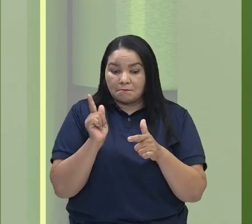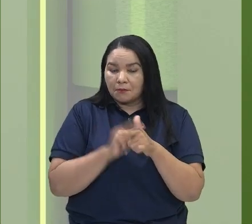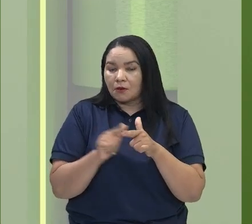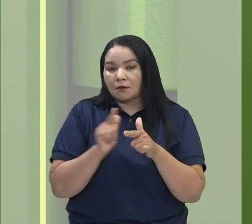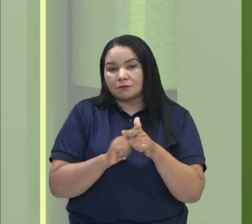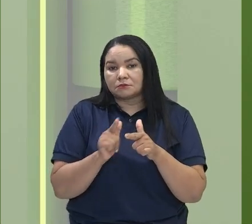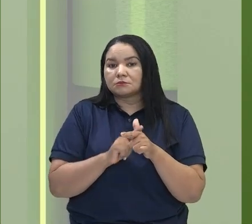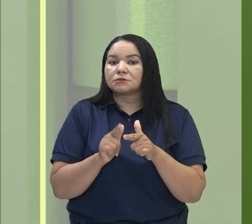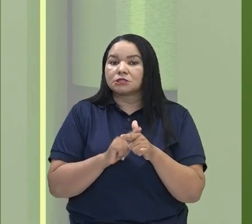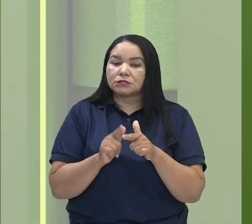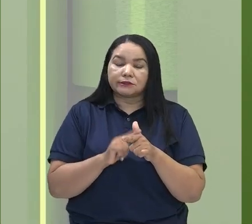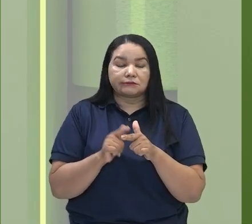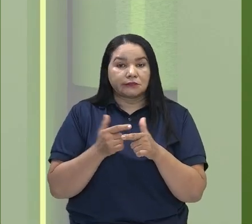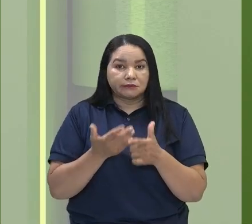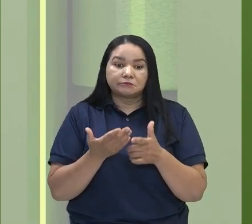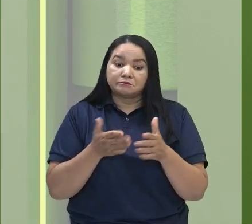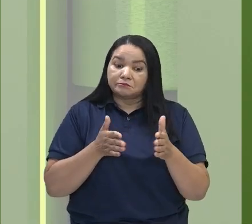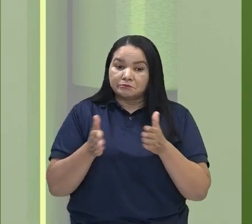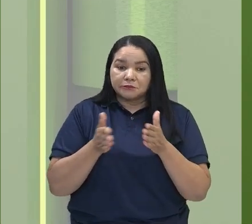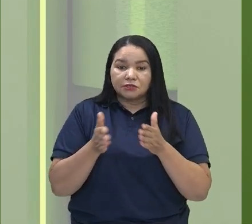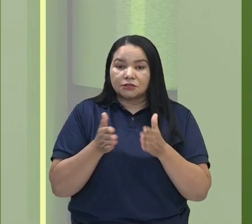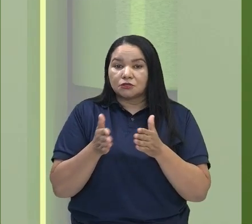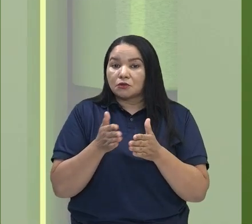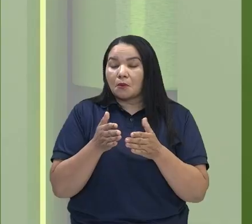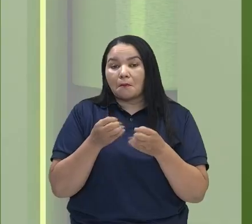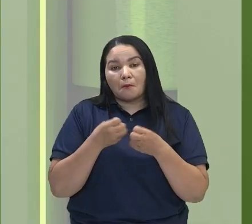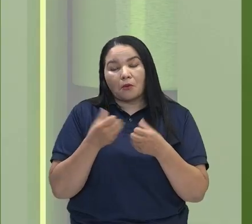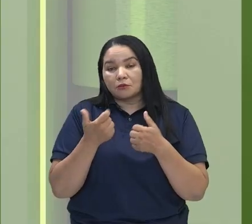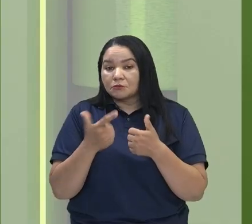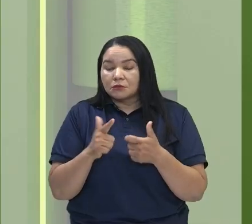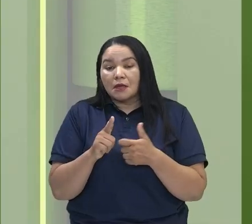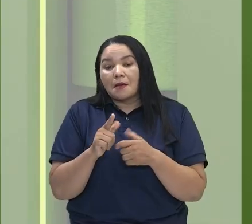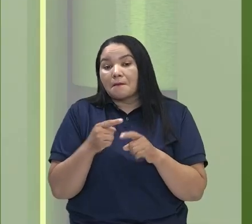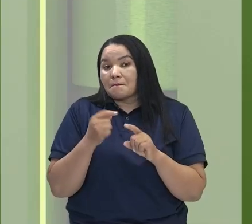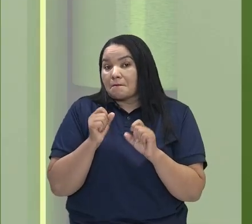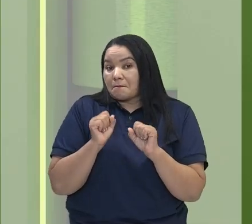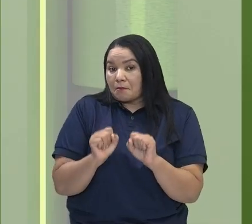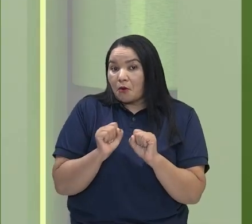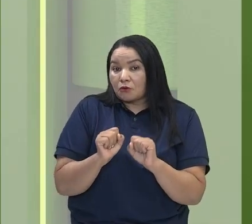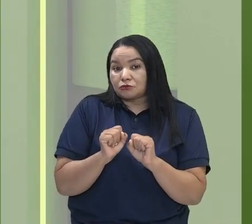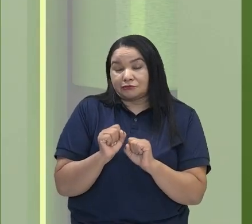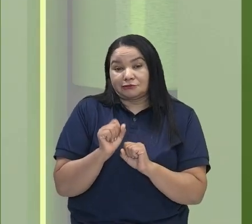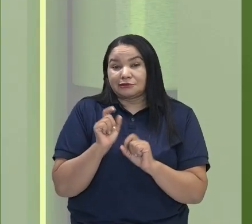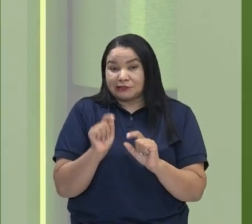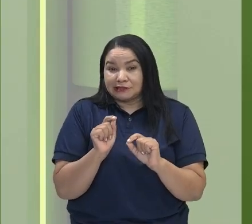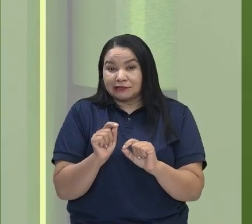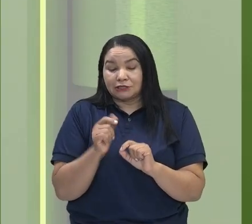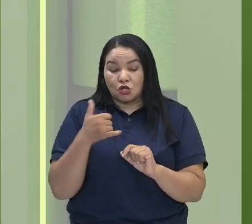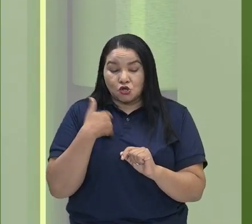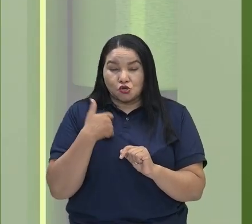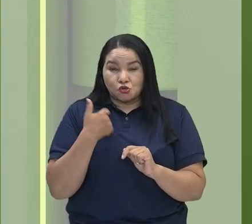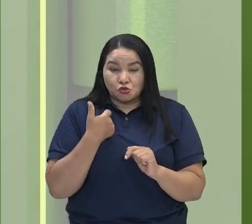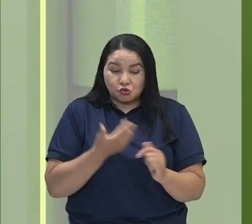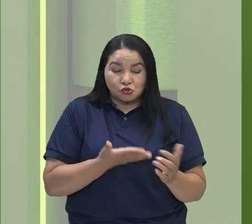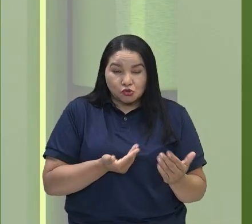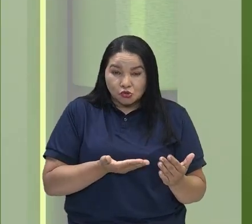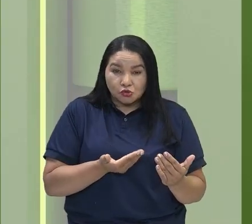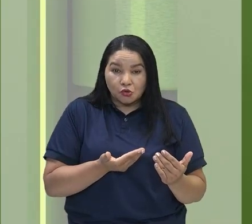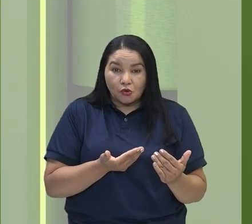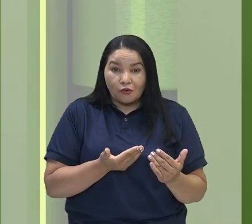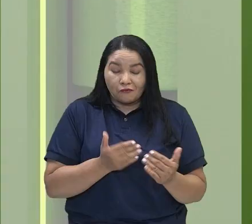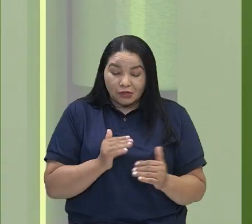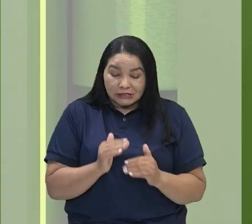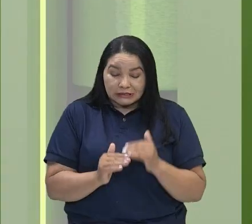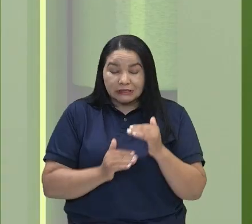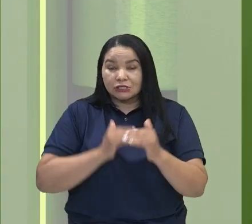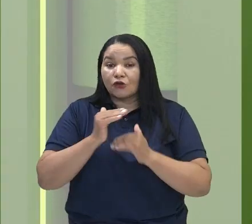problemas para ela, né? E esse período aí que não seria o correto é o período da adolescência, né? Quando essa mulher ainda está em